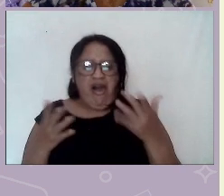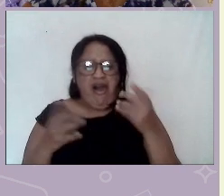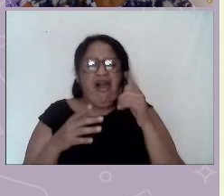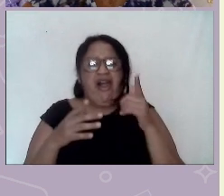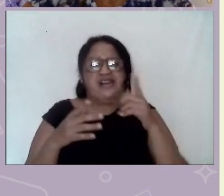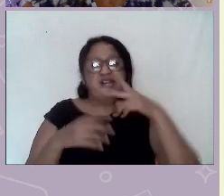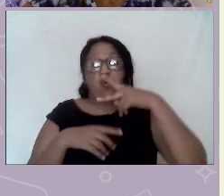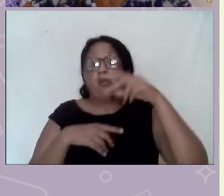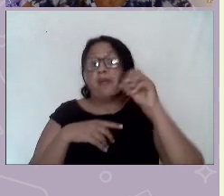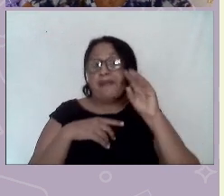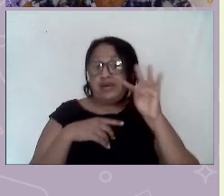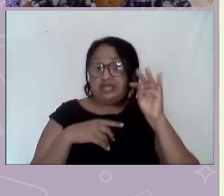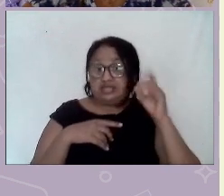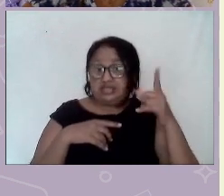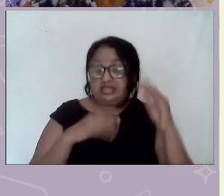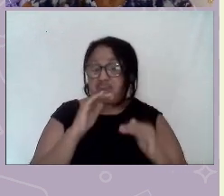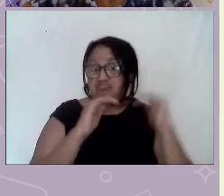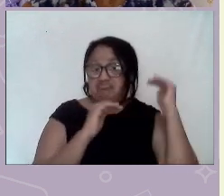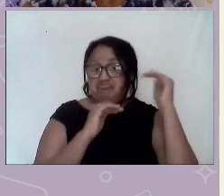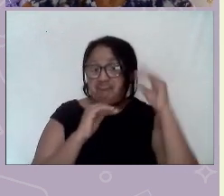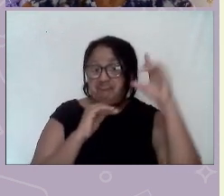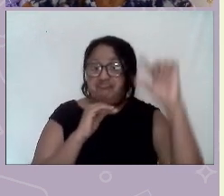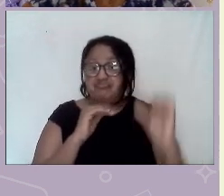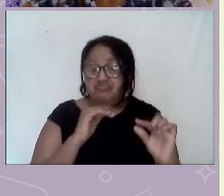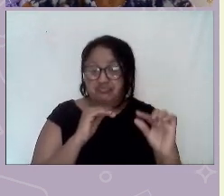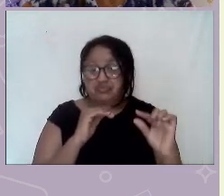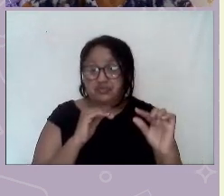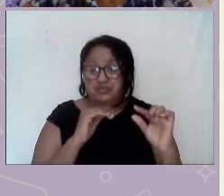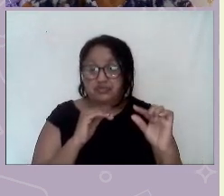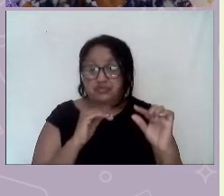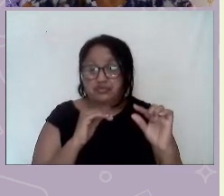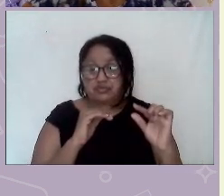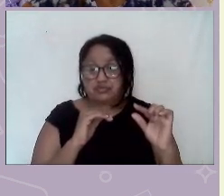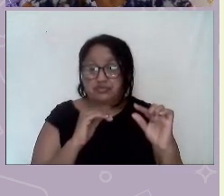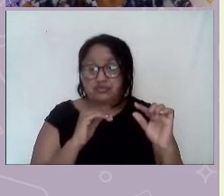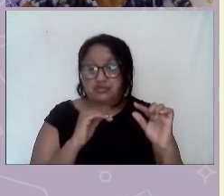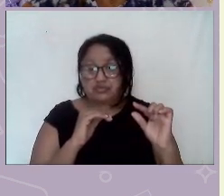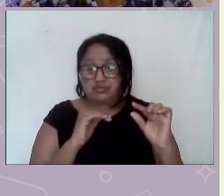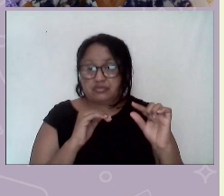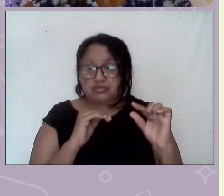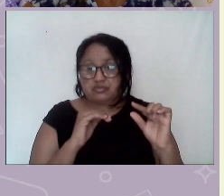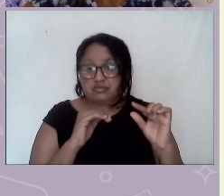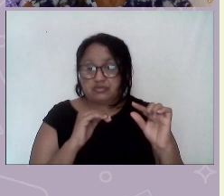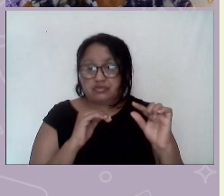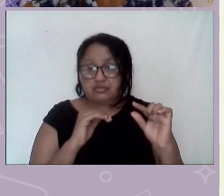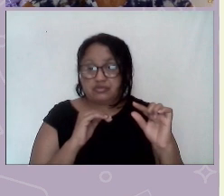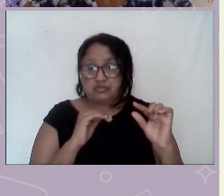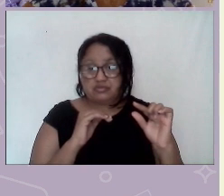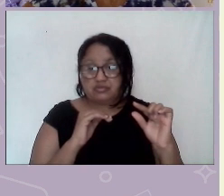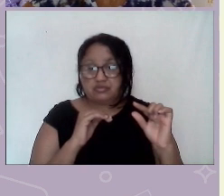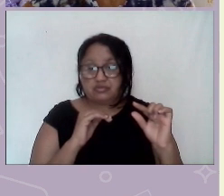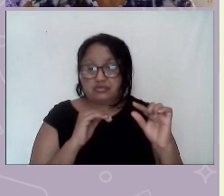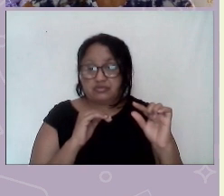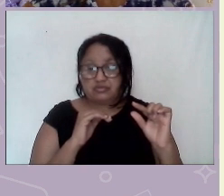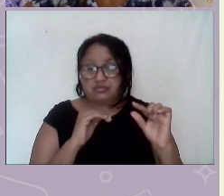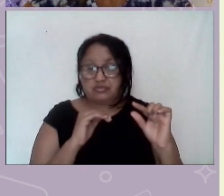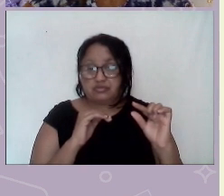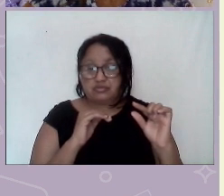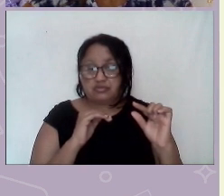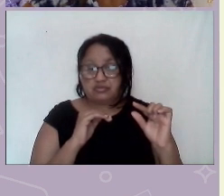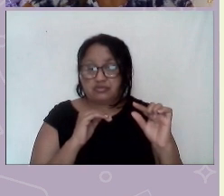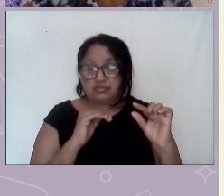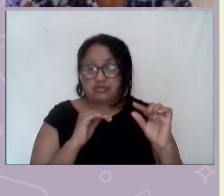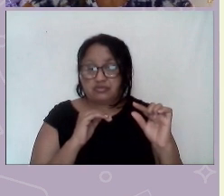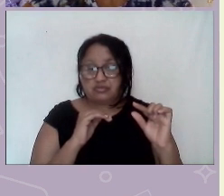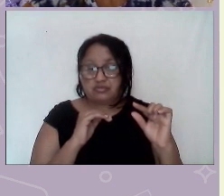de redução da prata é maior do que o do cobre prata que é 0,8 é maior do que o do